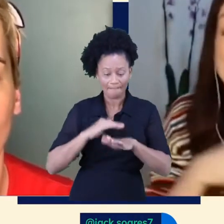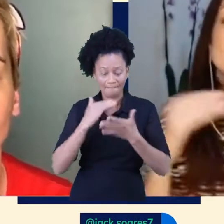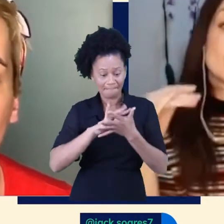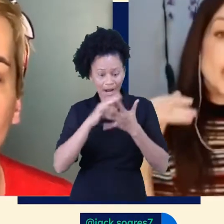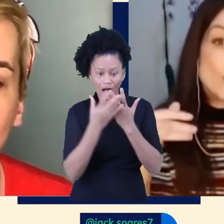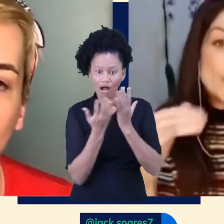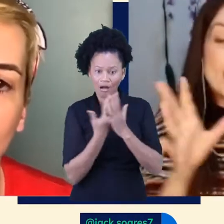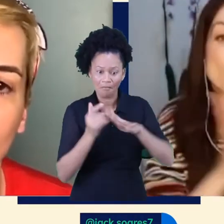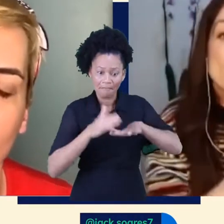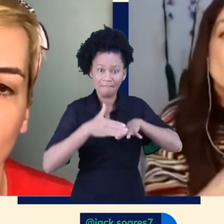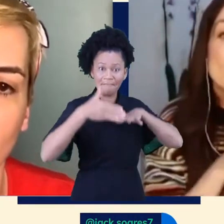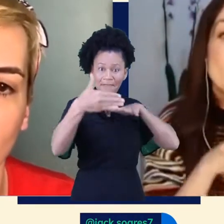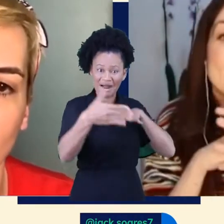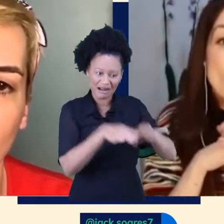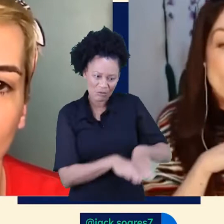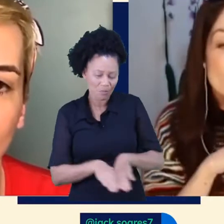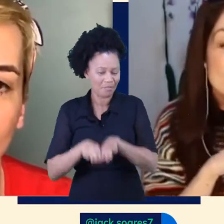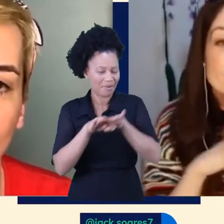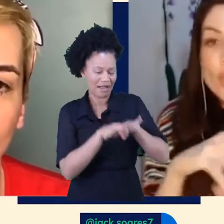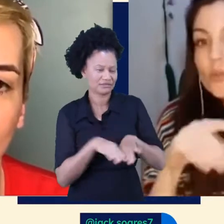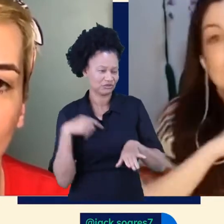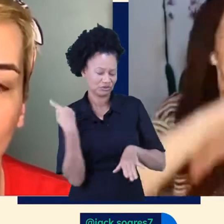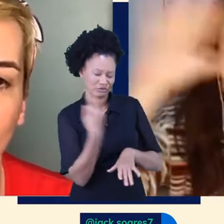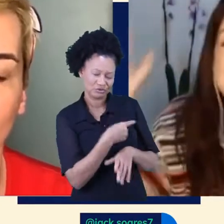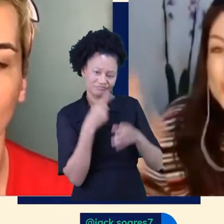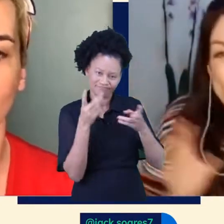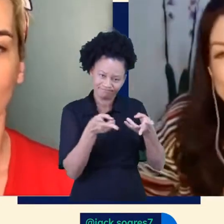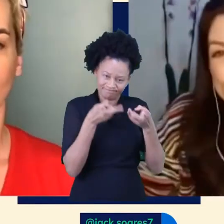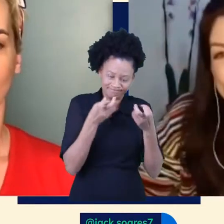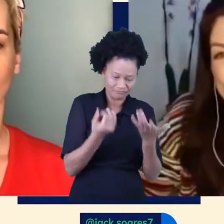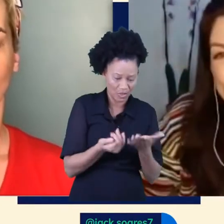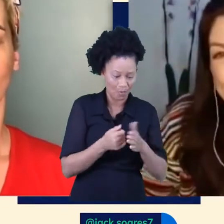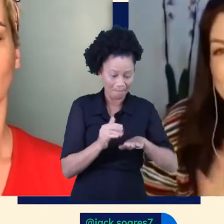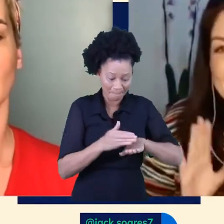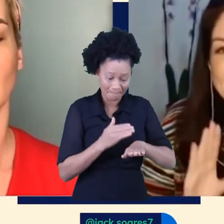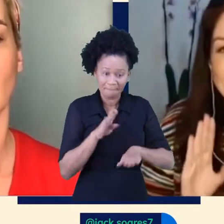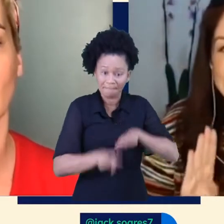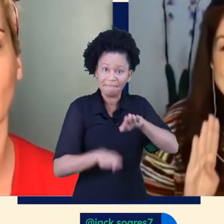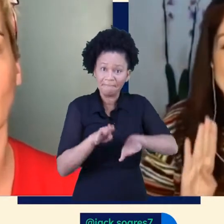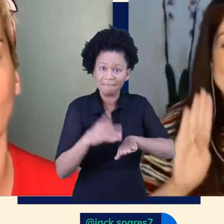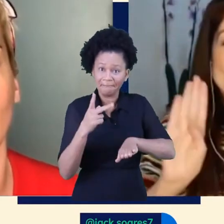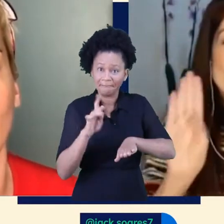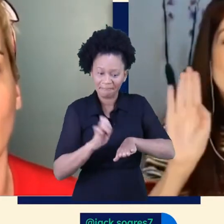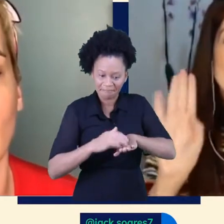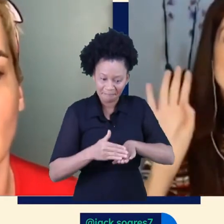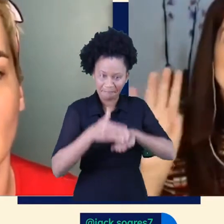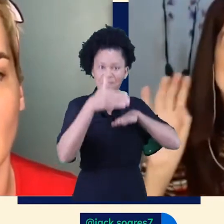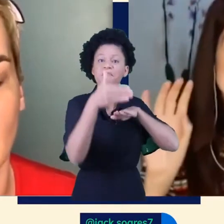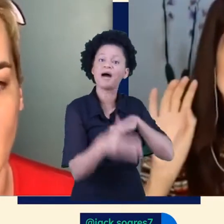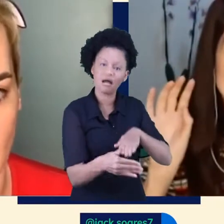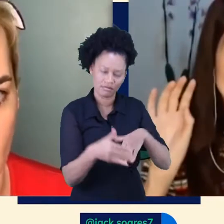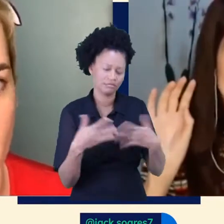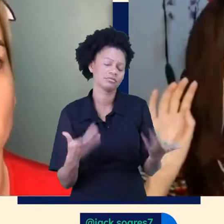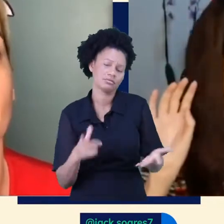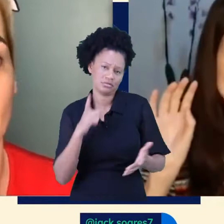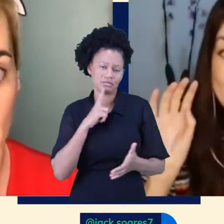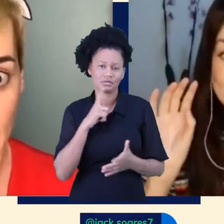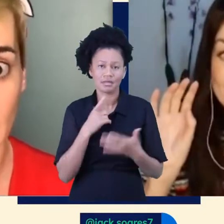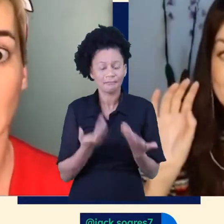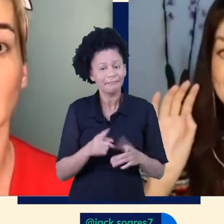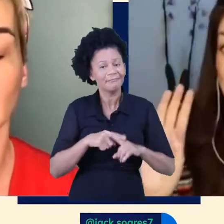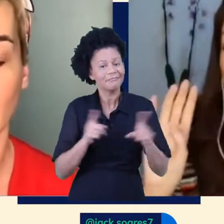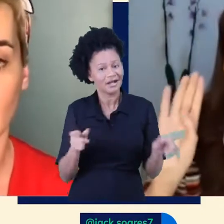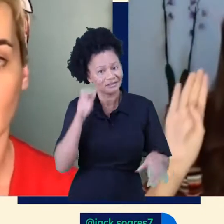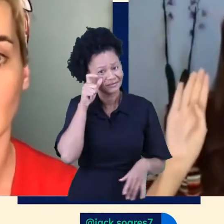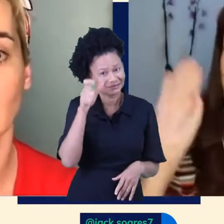padronizou, que tem os pés um pouquinho maiores. Então, existem muitas condições, mas é interessante a gente saber que a biologia, ela é